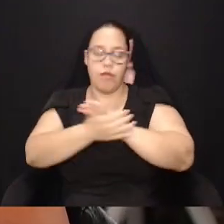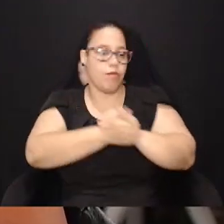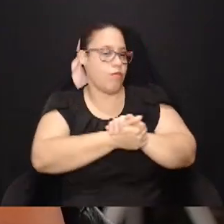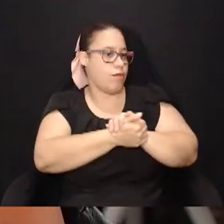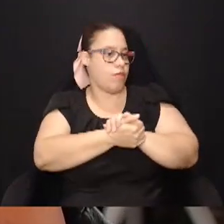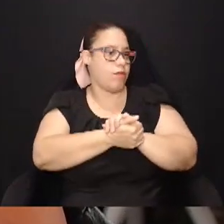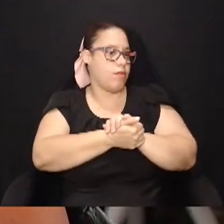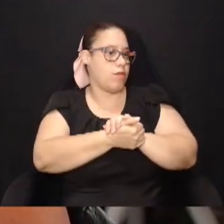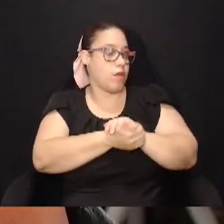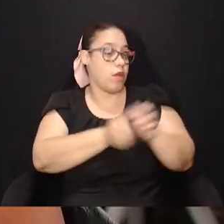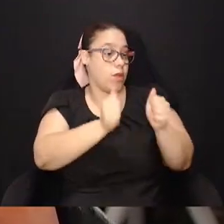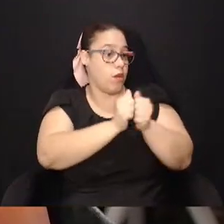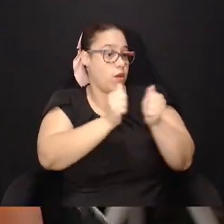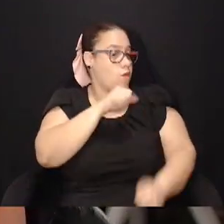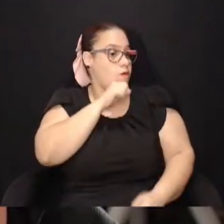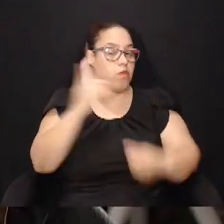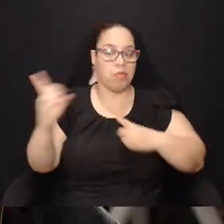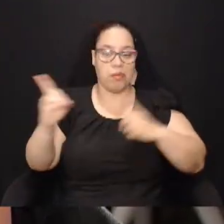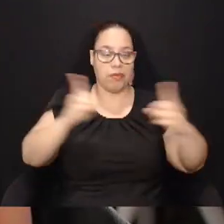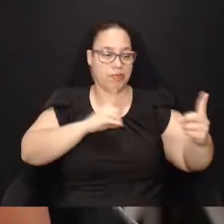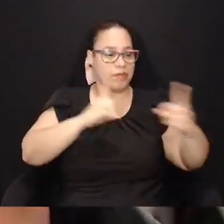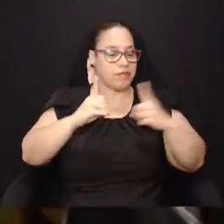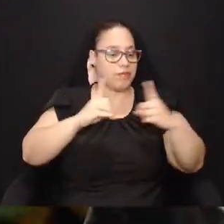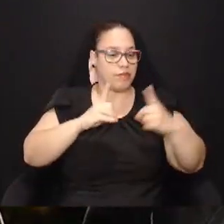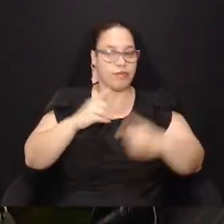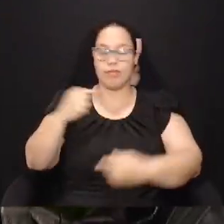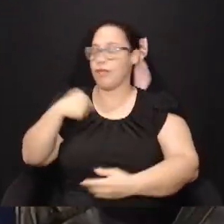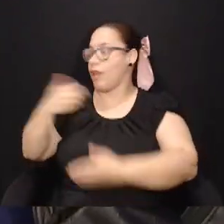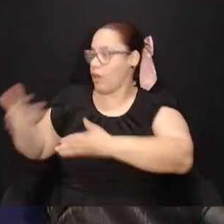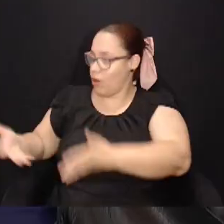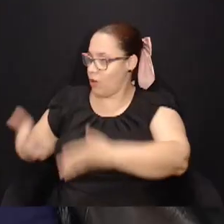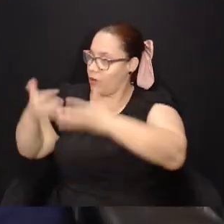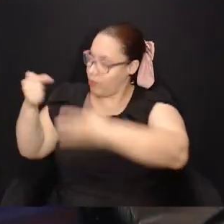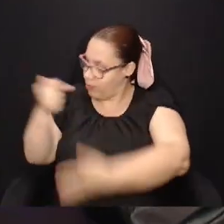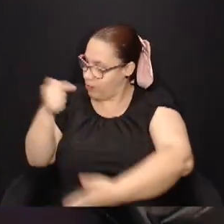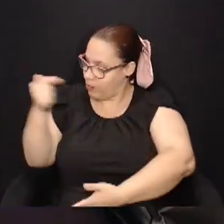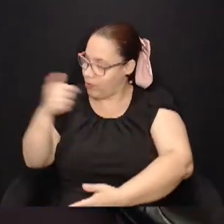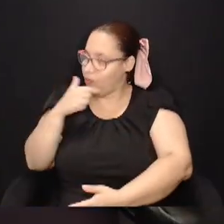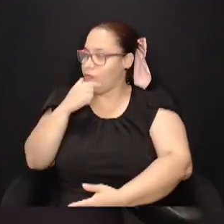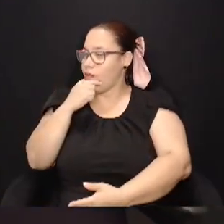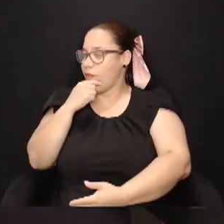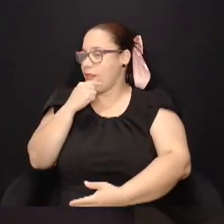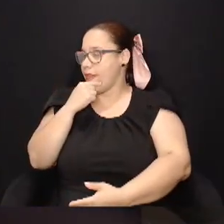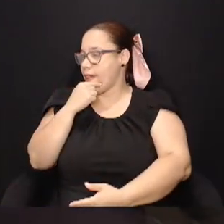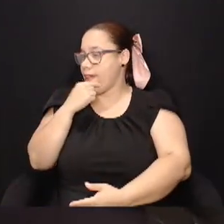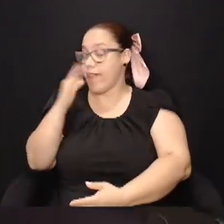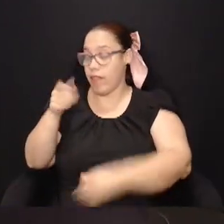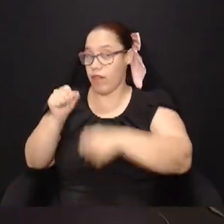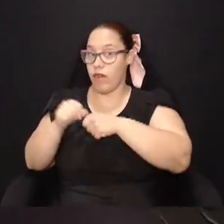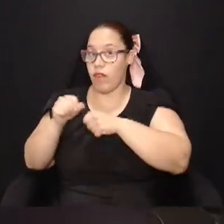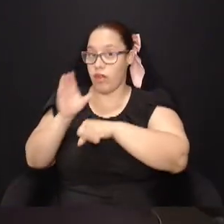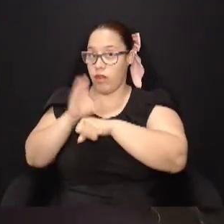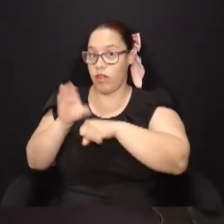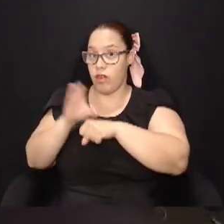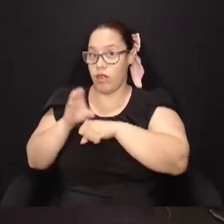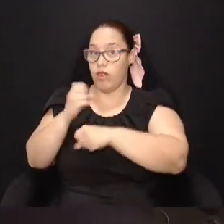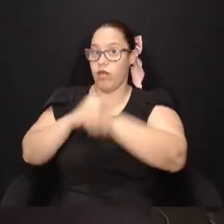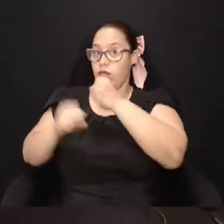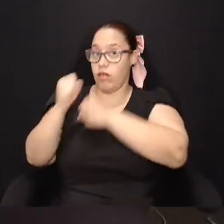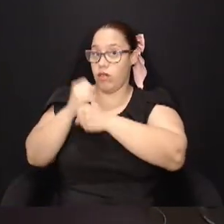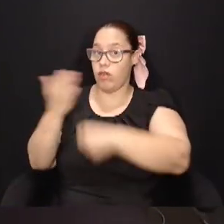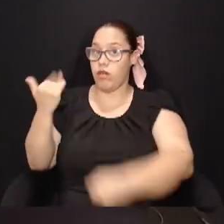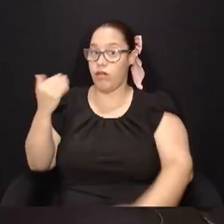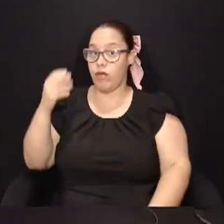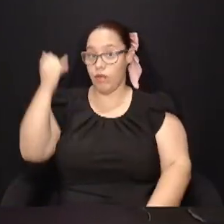quem incentivou quem a vir aqui hoje? Eu incentivei ela. Eu já queria fazer faz tempo, desde o ano passado. Aí eu dei a ideia, como